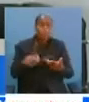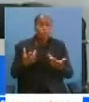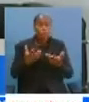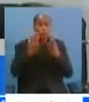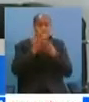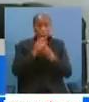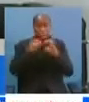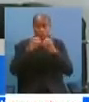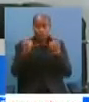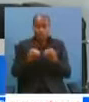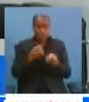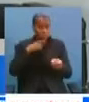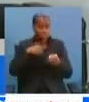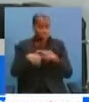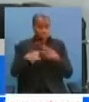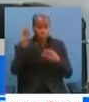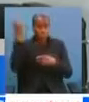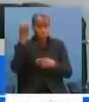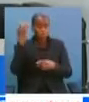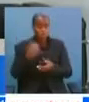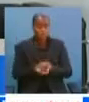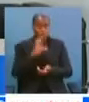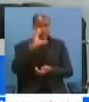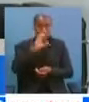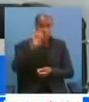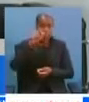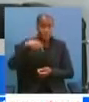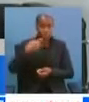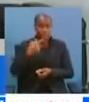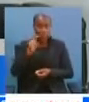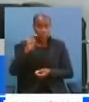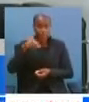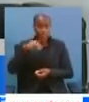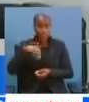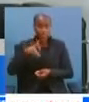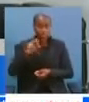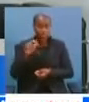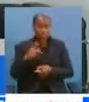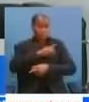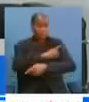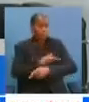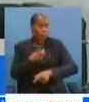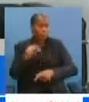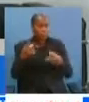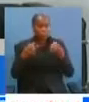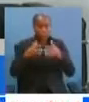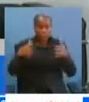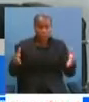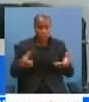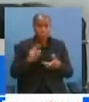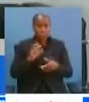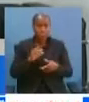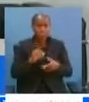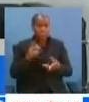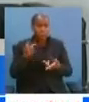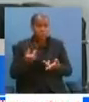processos sociais, políticos, culturais contemporâneos, com uma força também muito grande da sua historicidade, da historicidade